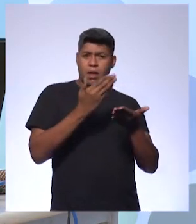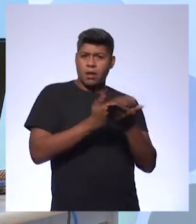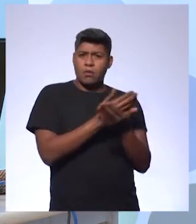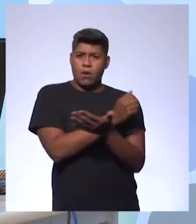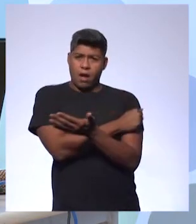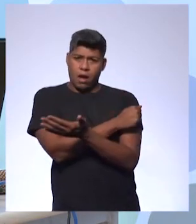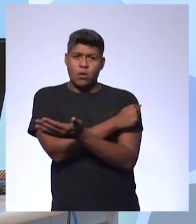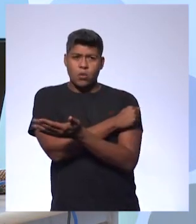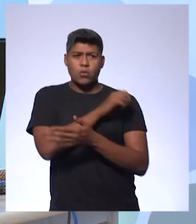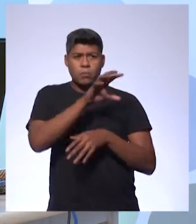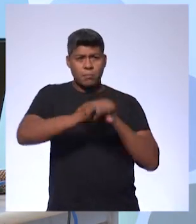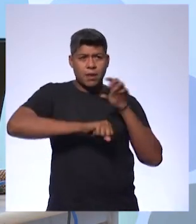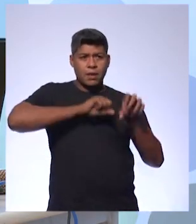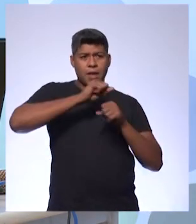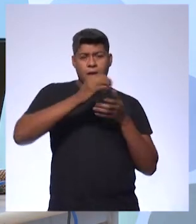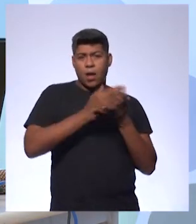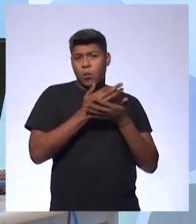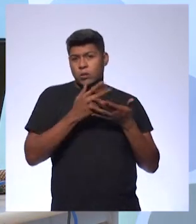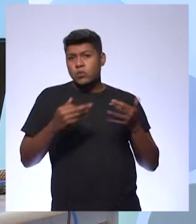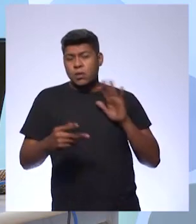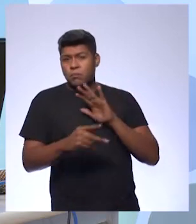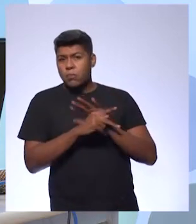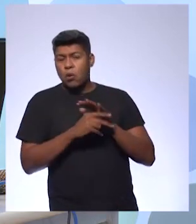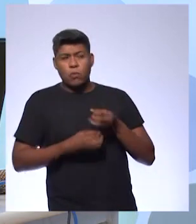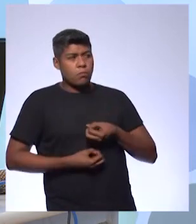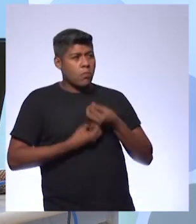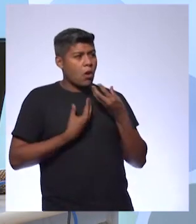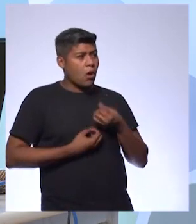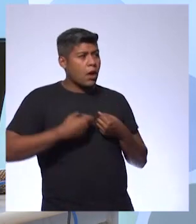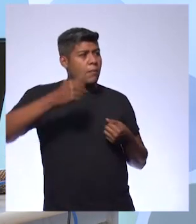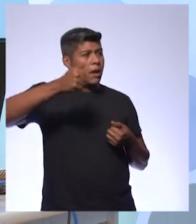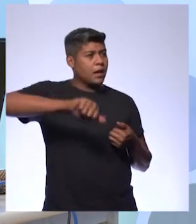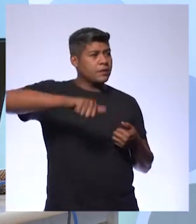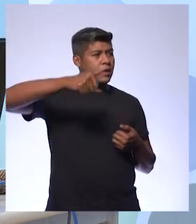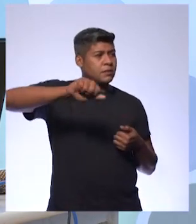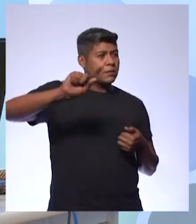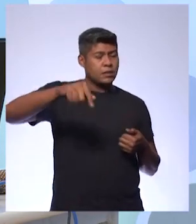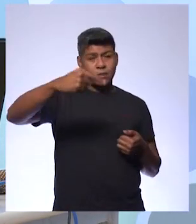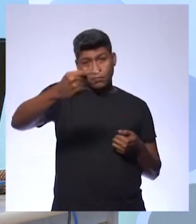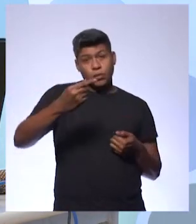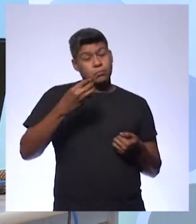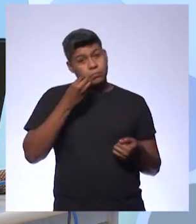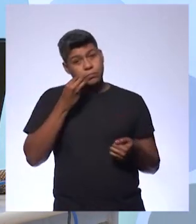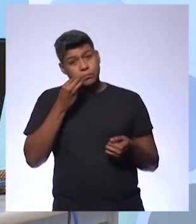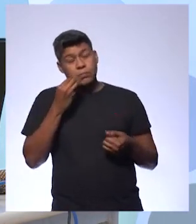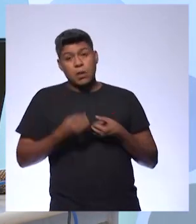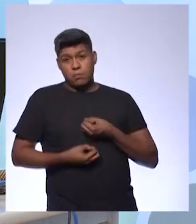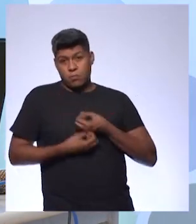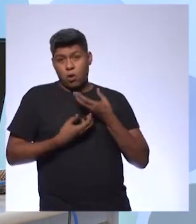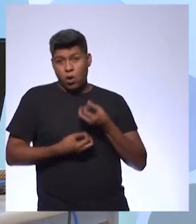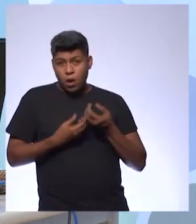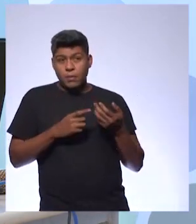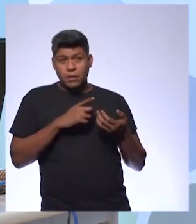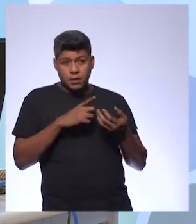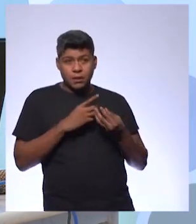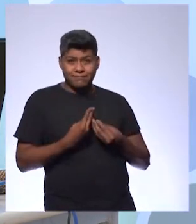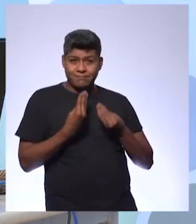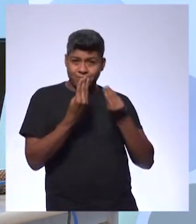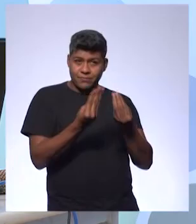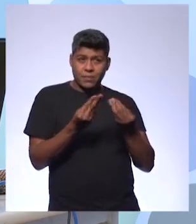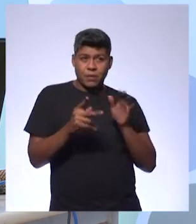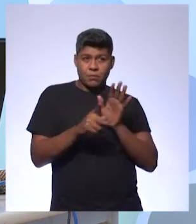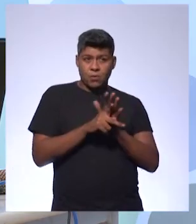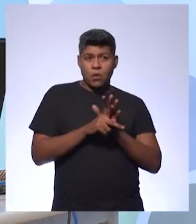Eu peguei algumas coisas de lá que vai ser o poema que eu vou analisar depois. Por conta desse poema, eu trouxe para a gente falar